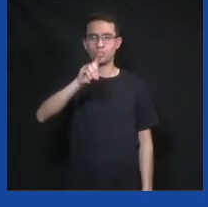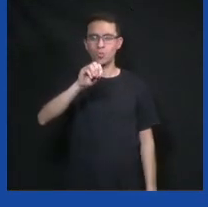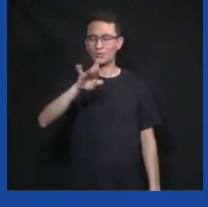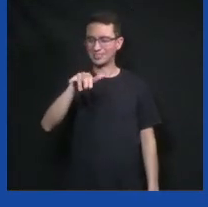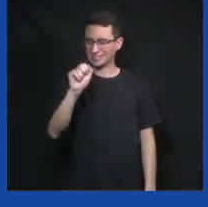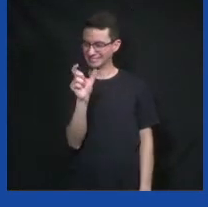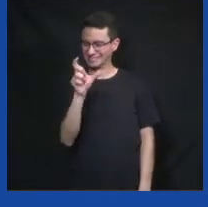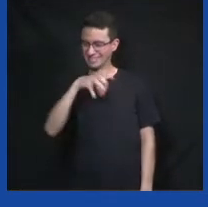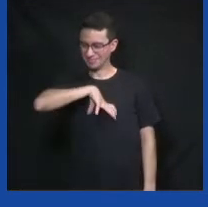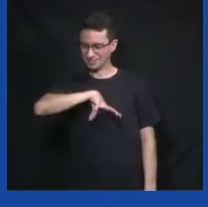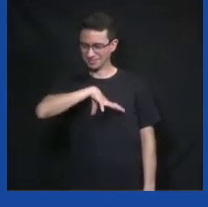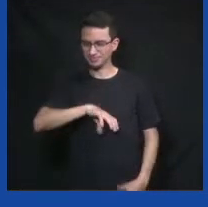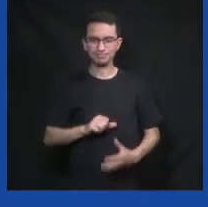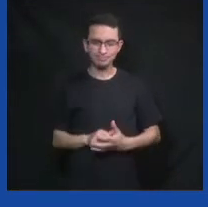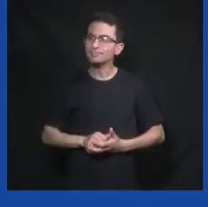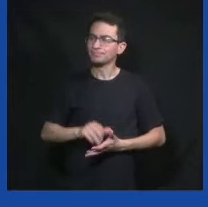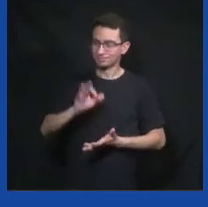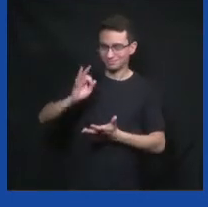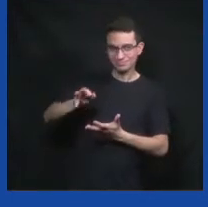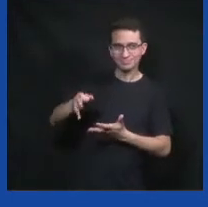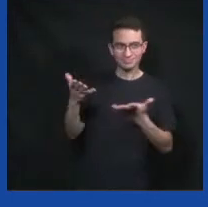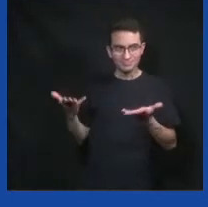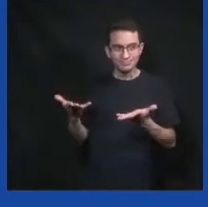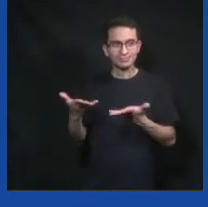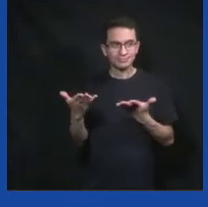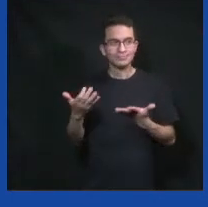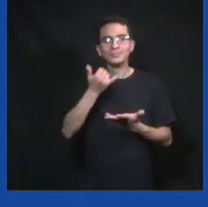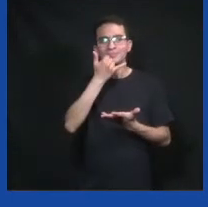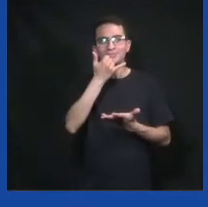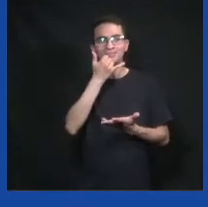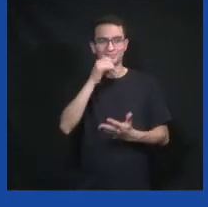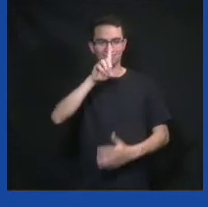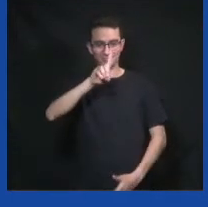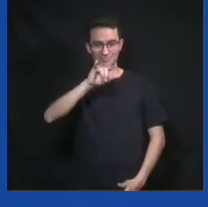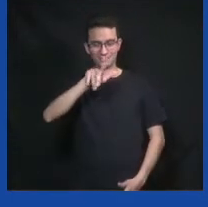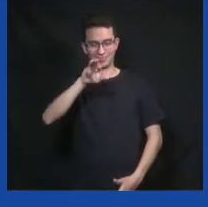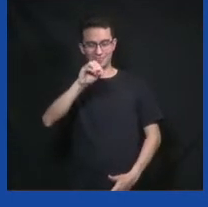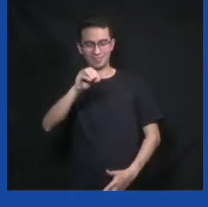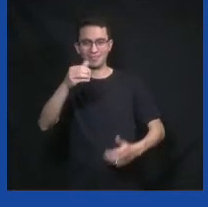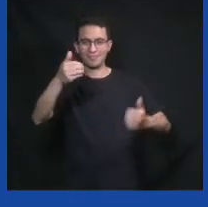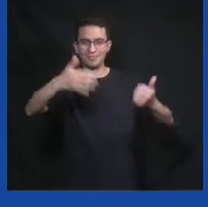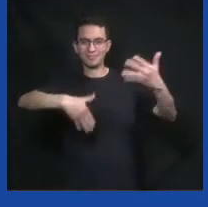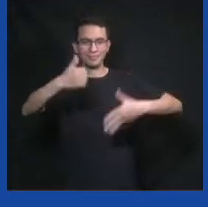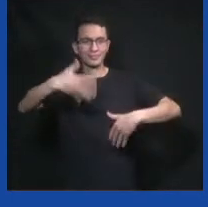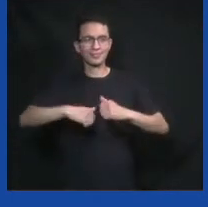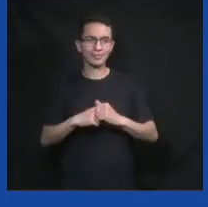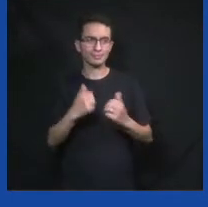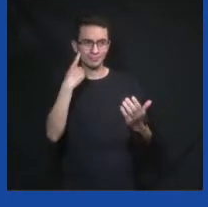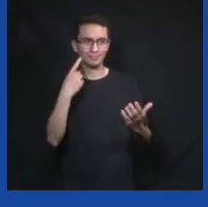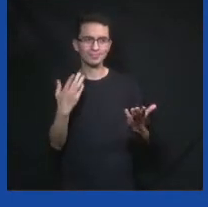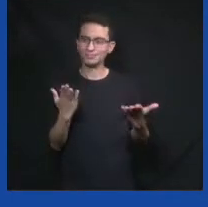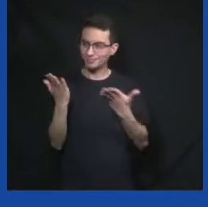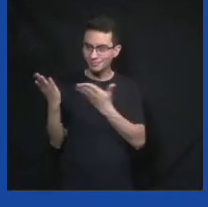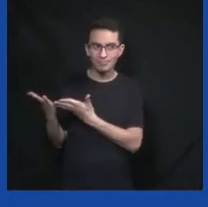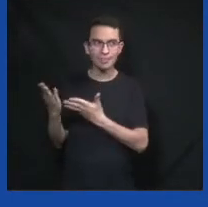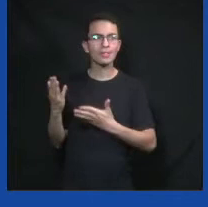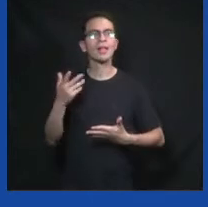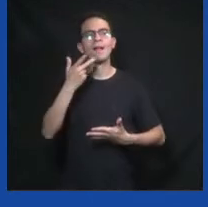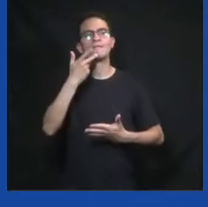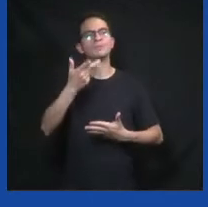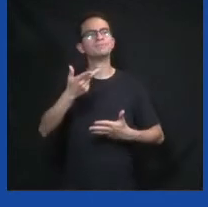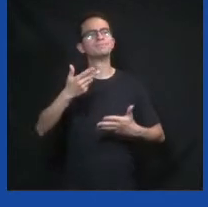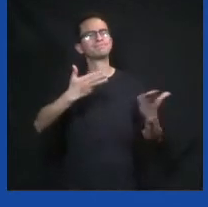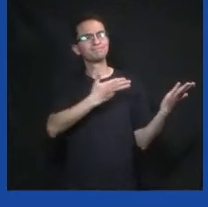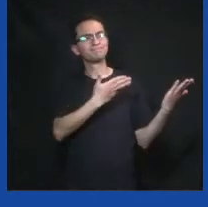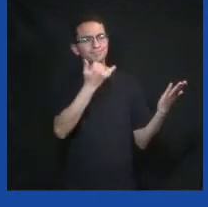Legal, vou começar então. Acho que a vantagem é começar a costurar, né, as falas, vão começando a fazer sentido uma com a outra. Eu vou começar